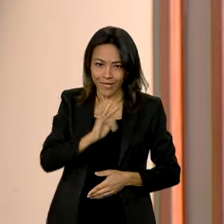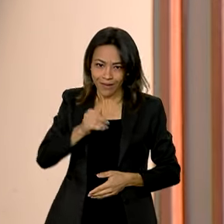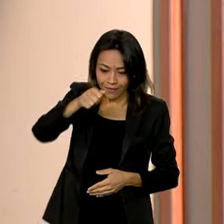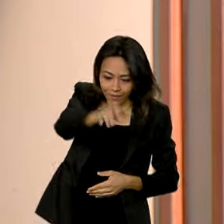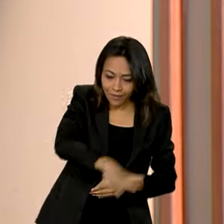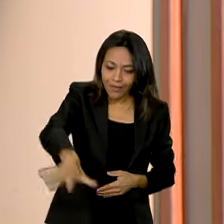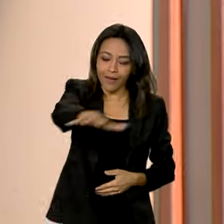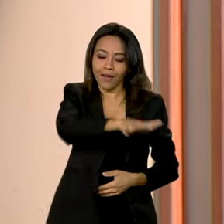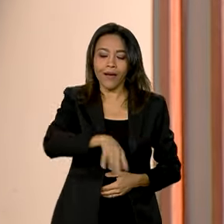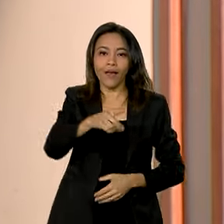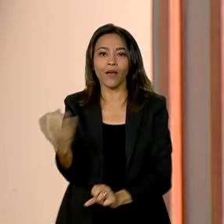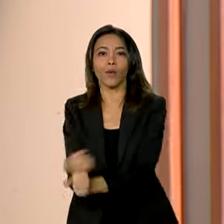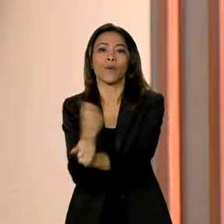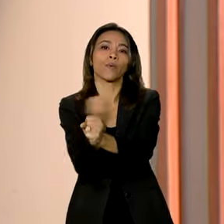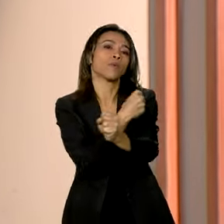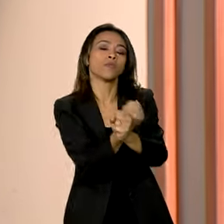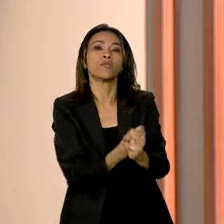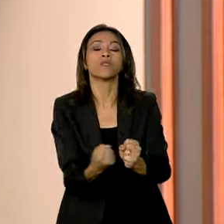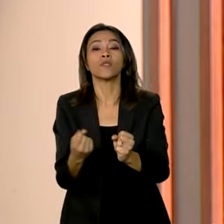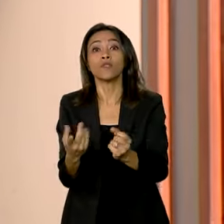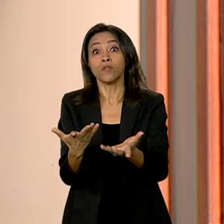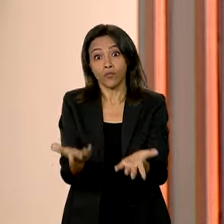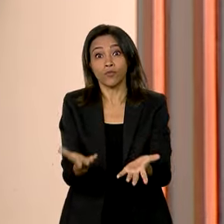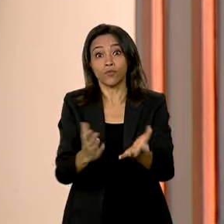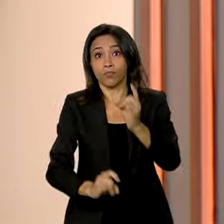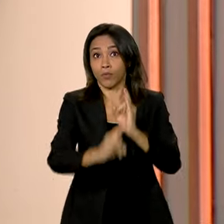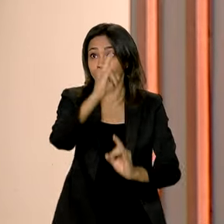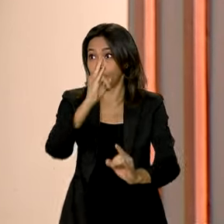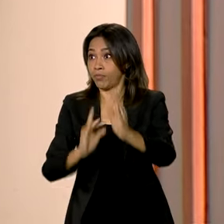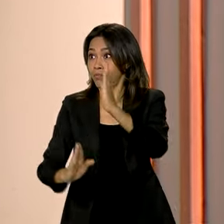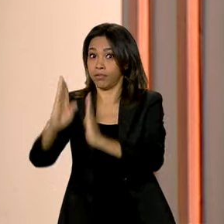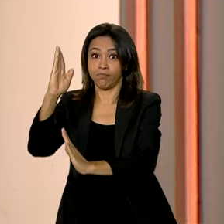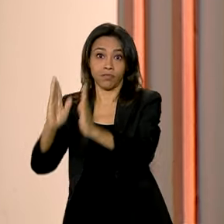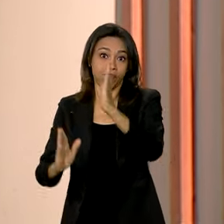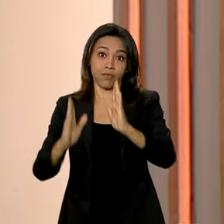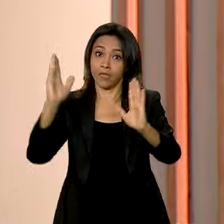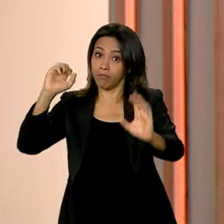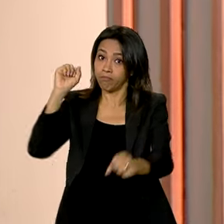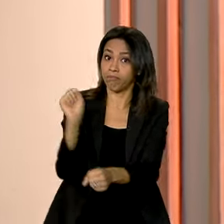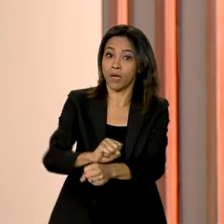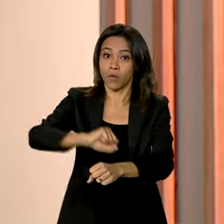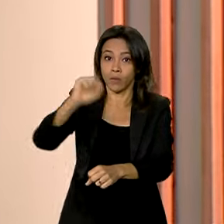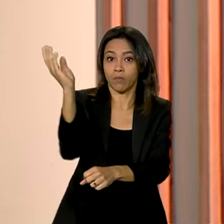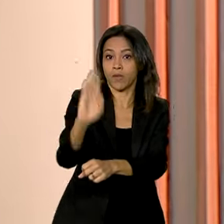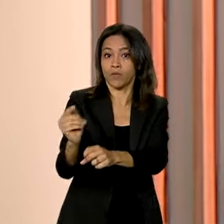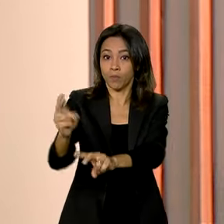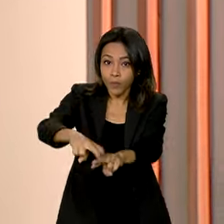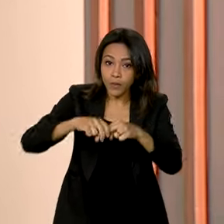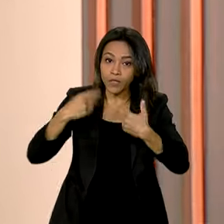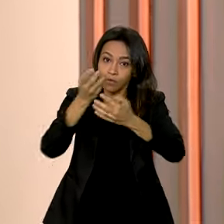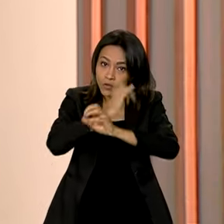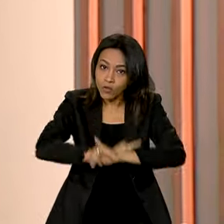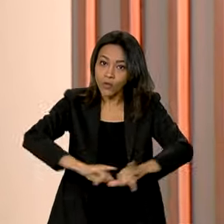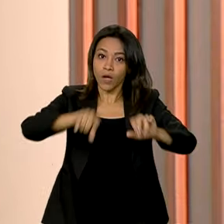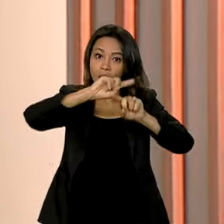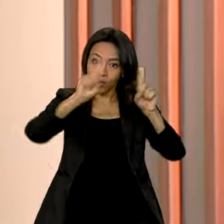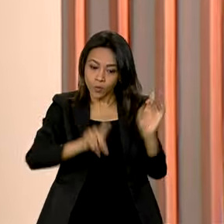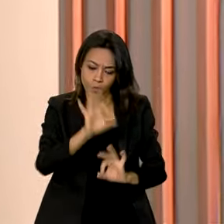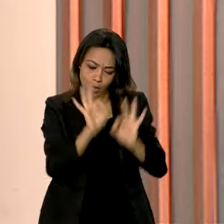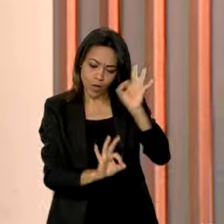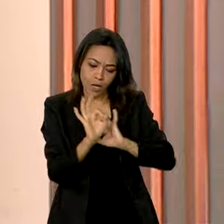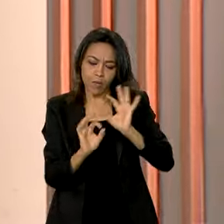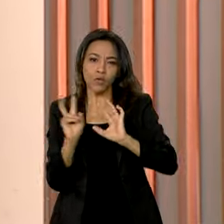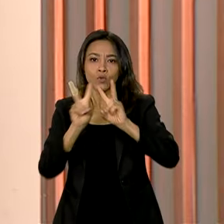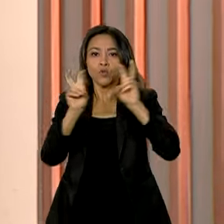a retomada de obras paralisadas em todo o Brasil. Para isso, foi lançado o Pacto Nacional pela Retomada de Obras